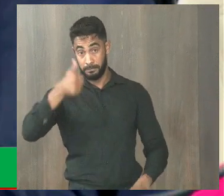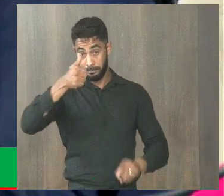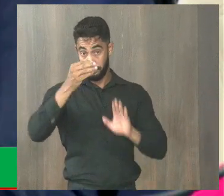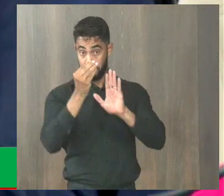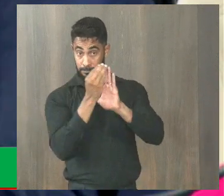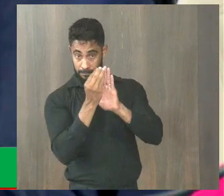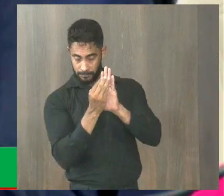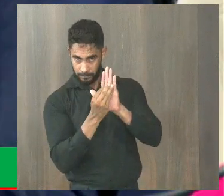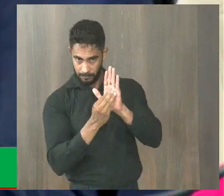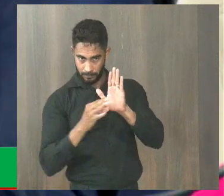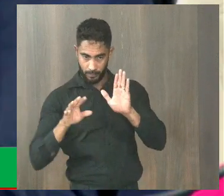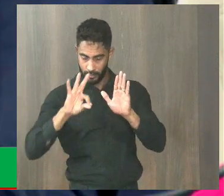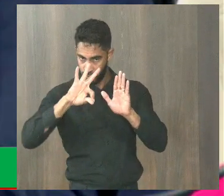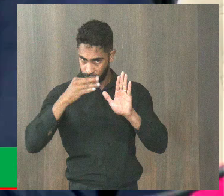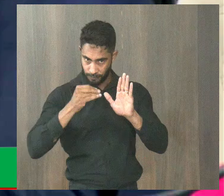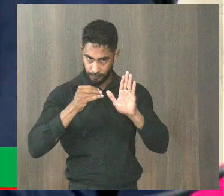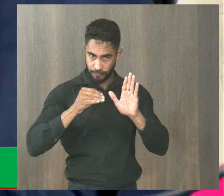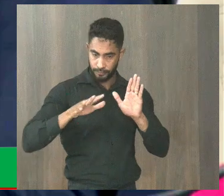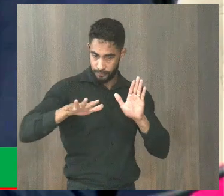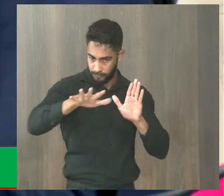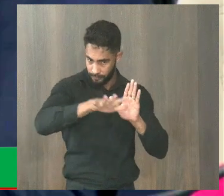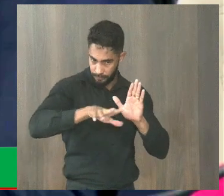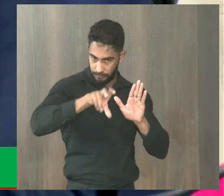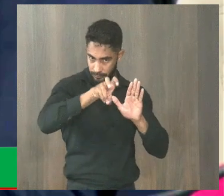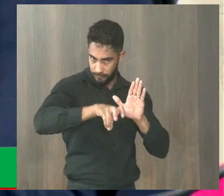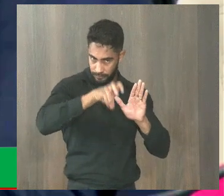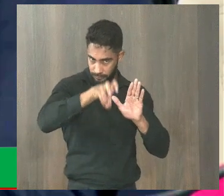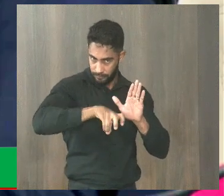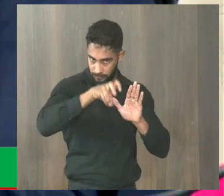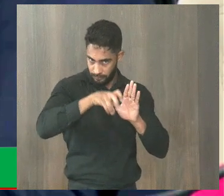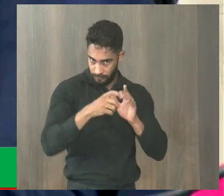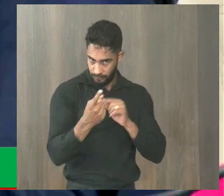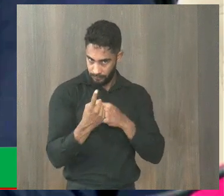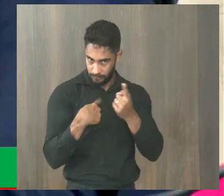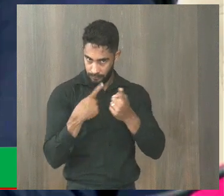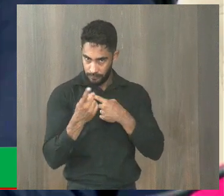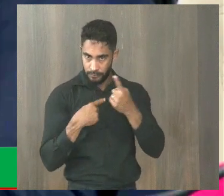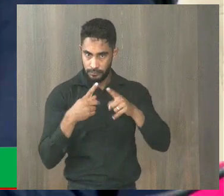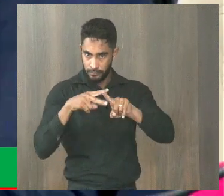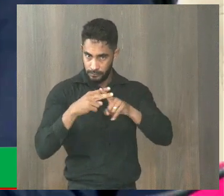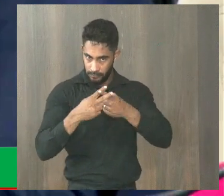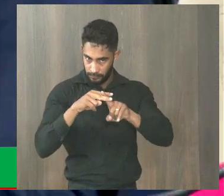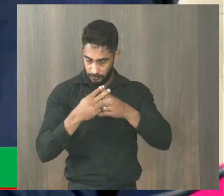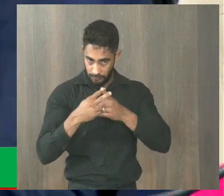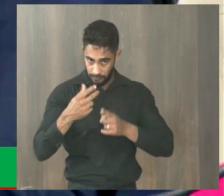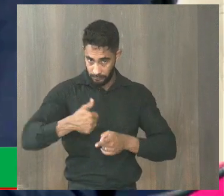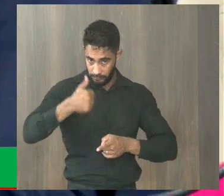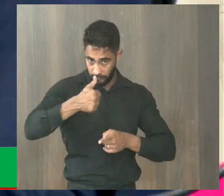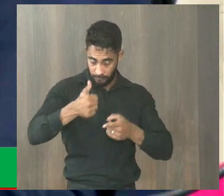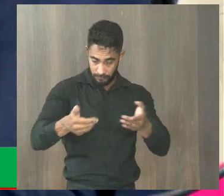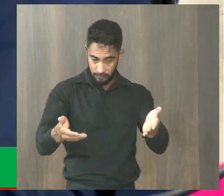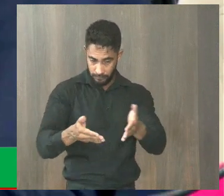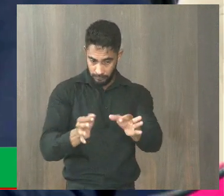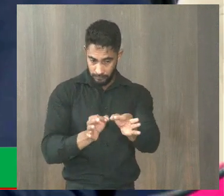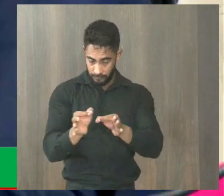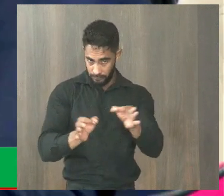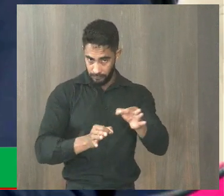Então, todas essas estradas da zona rural, elas estão sendo melhoradas agora nessa primeira etapa de